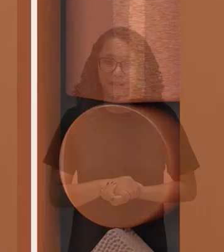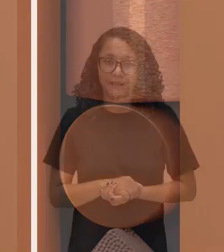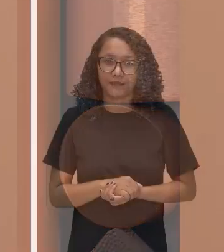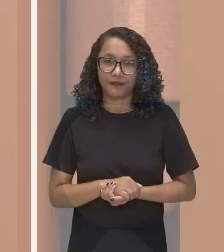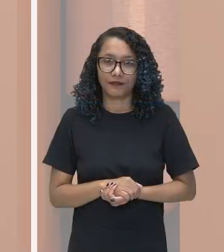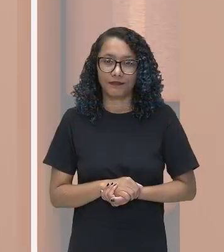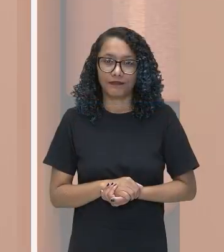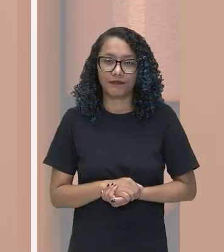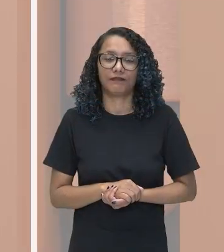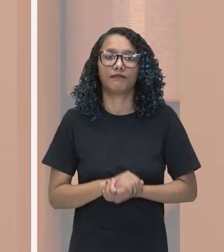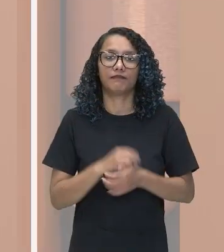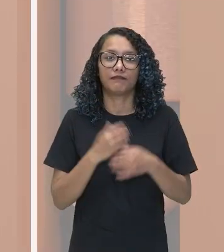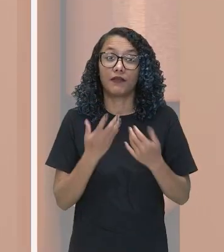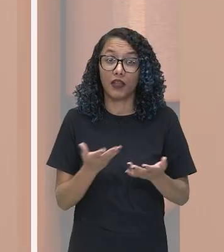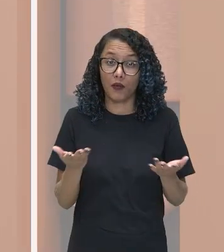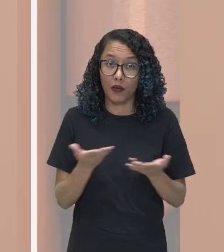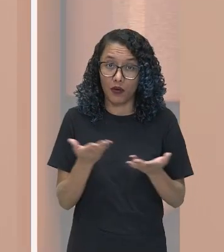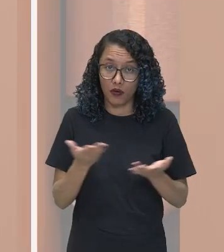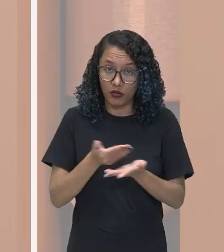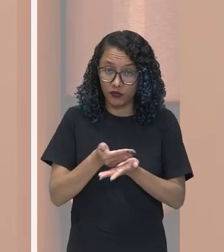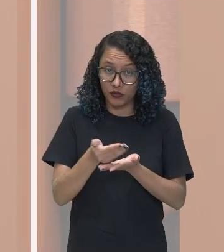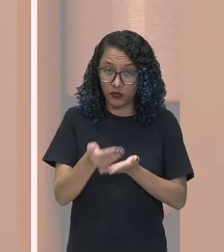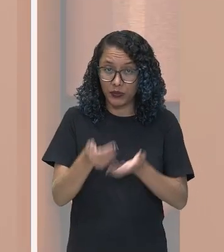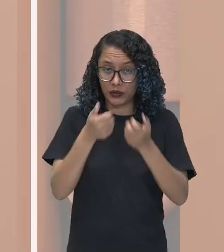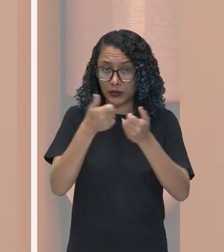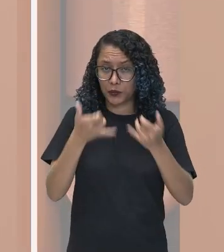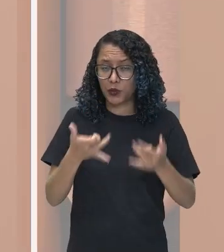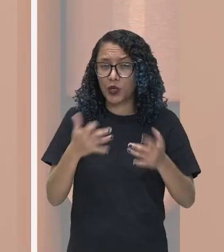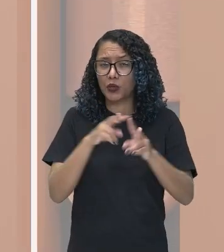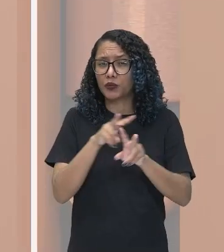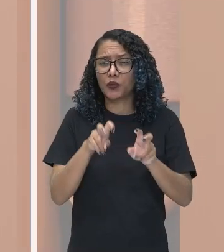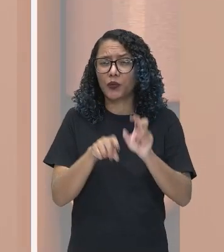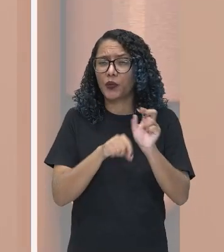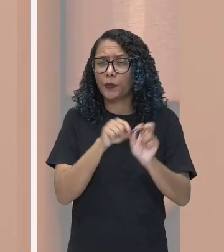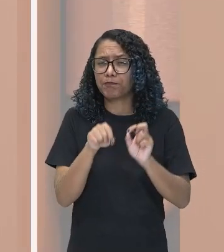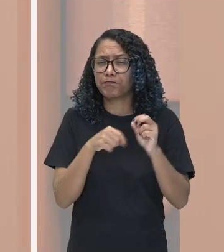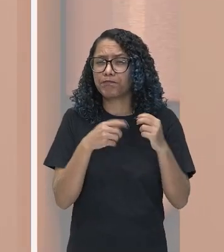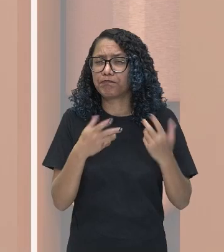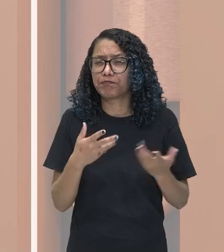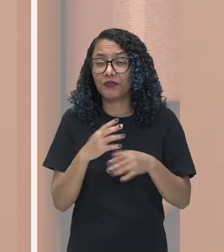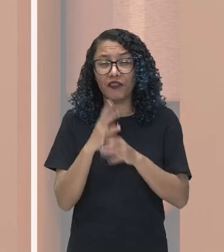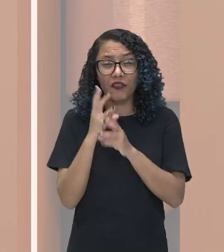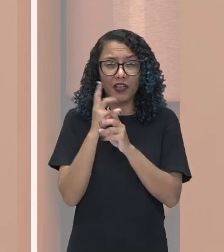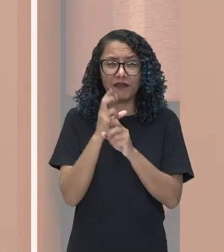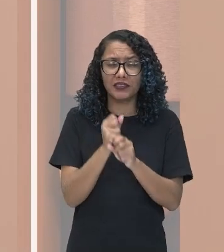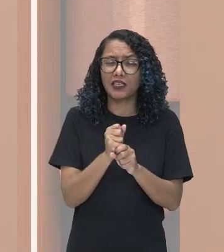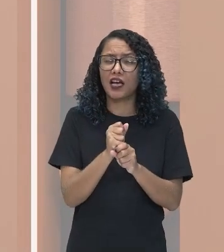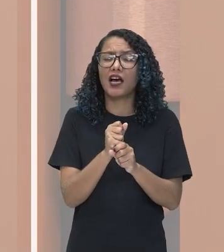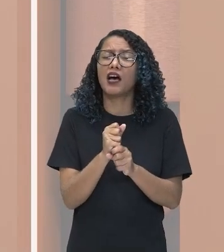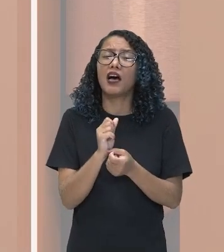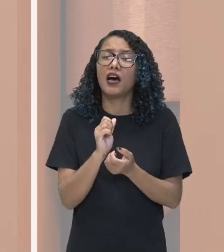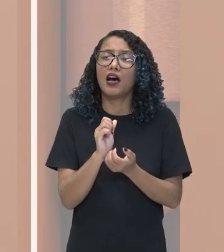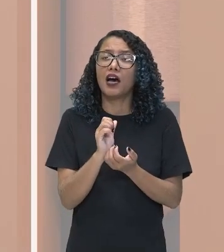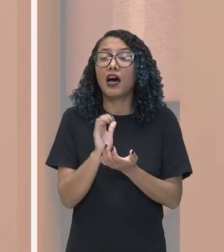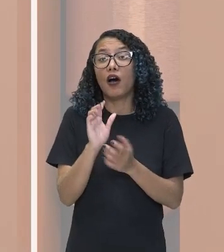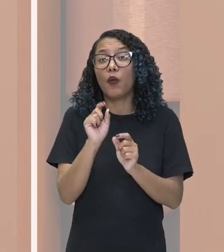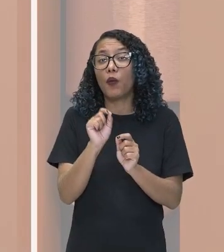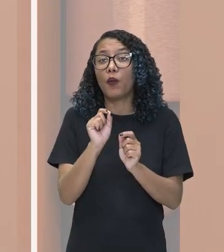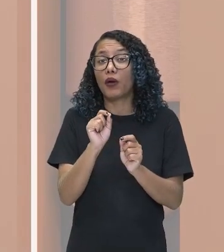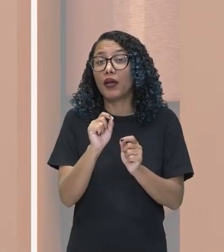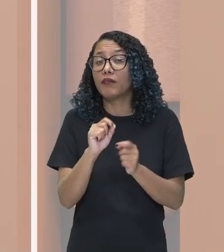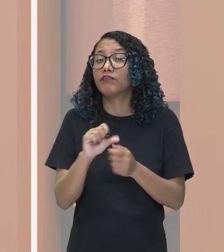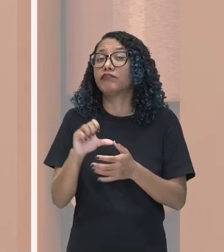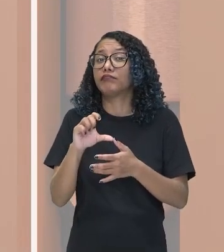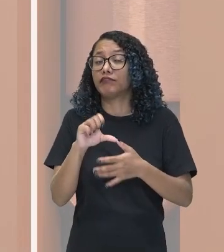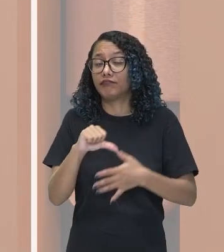Bem, nós iniciaremos nossa aula falando, relembrando sobre a América do